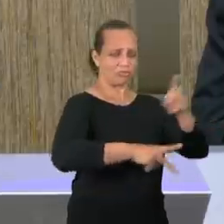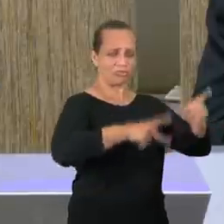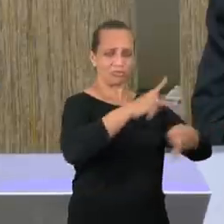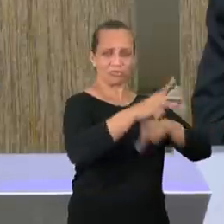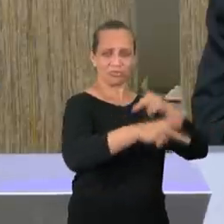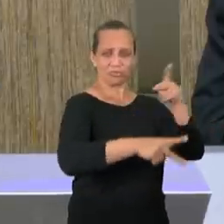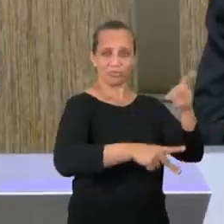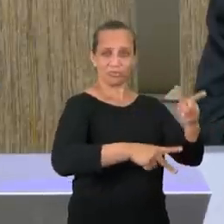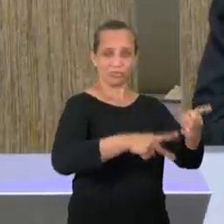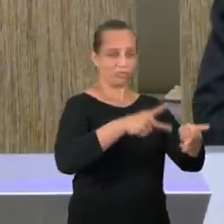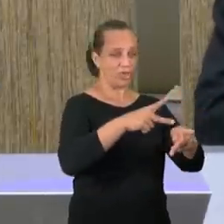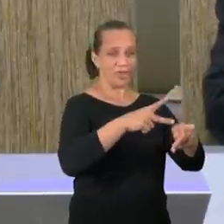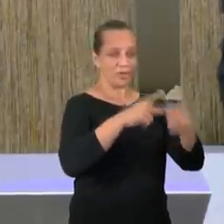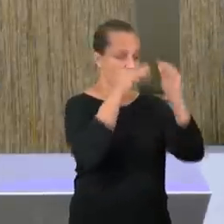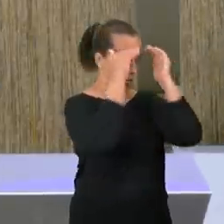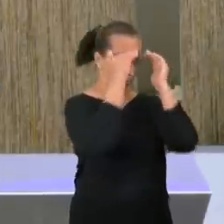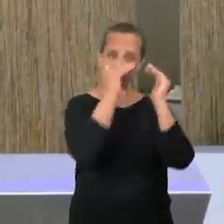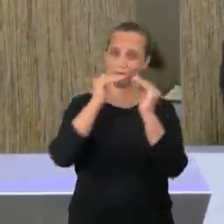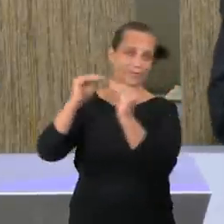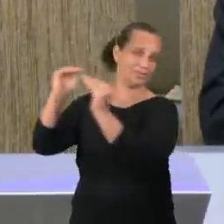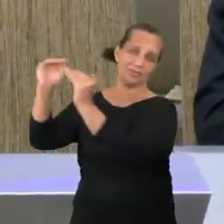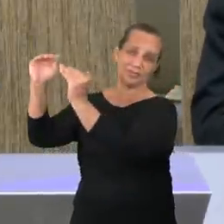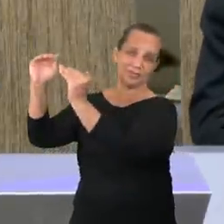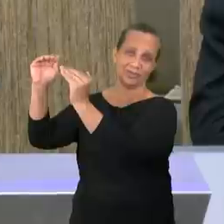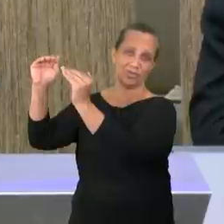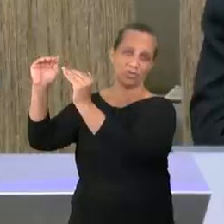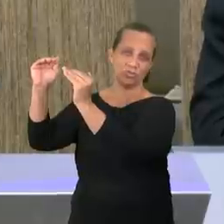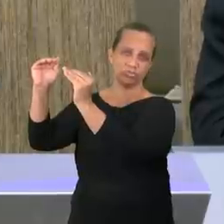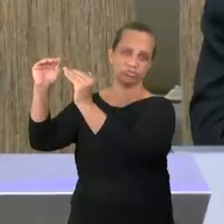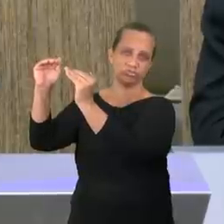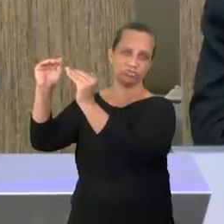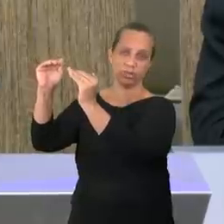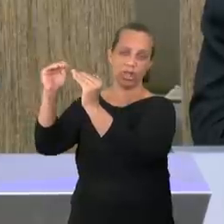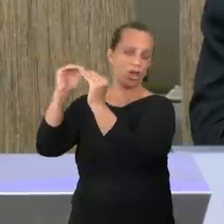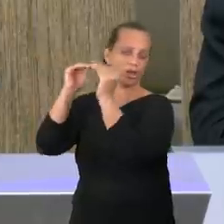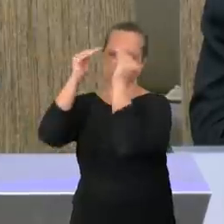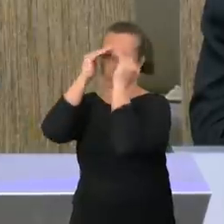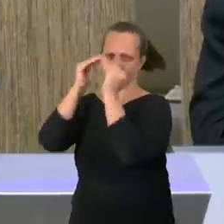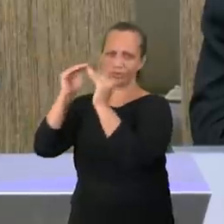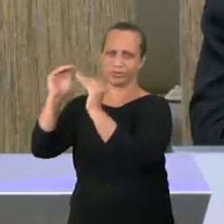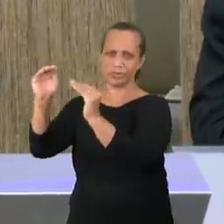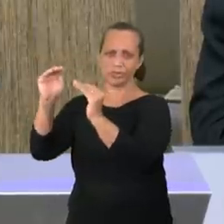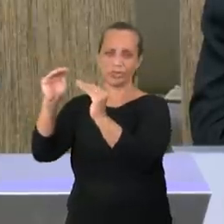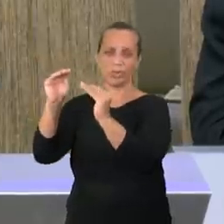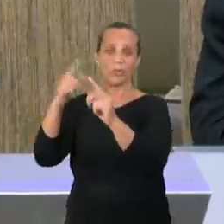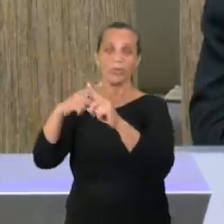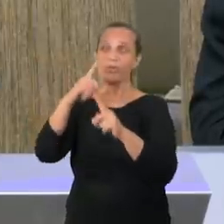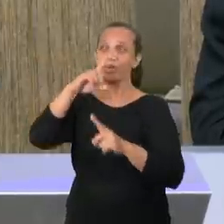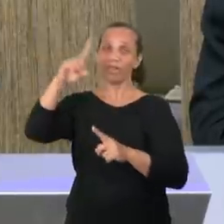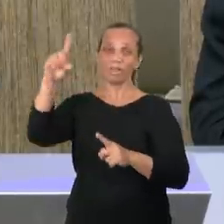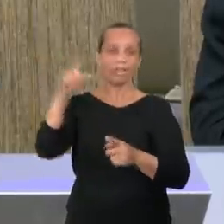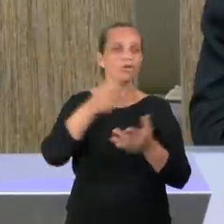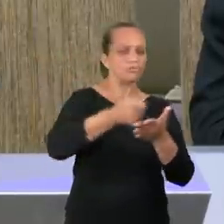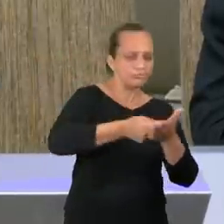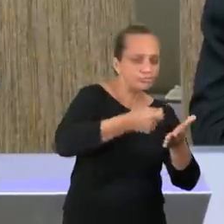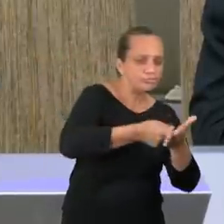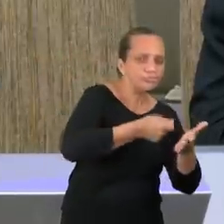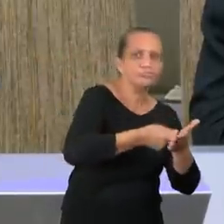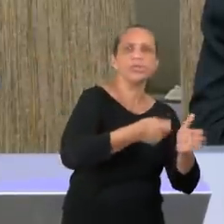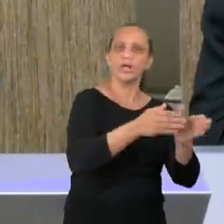levando os mandamentos de Deus a sério, conforme a exigência feita por